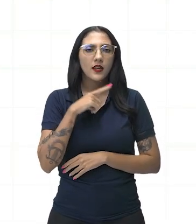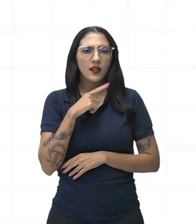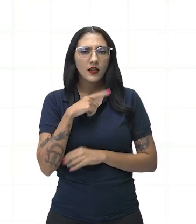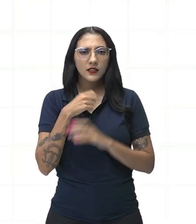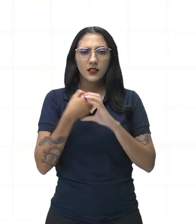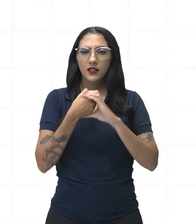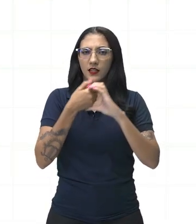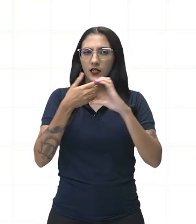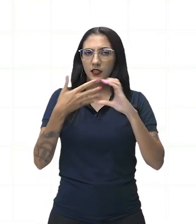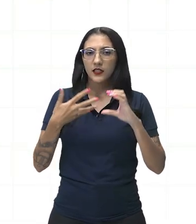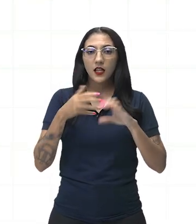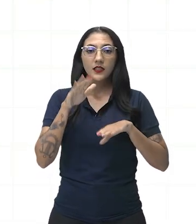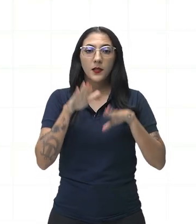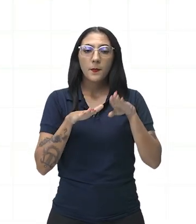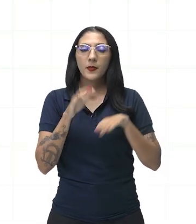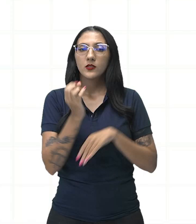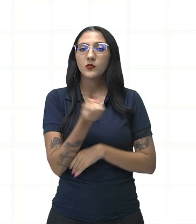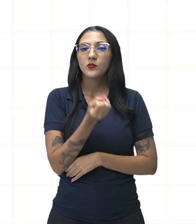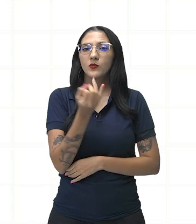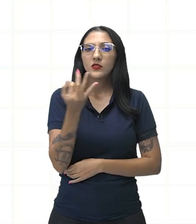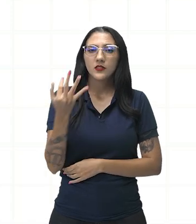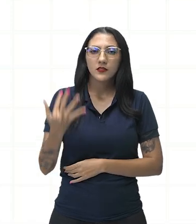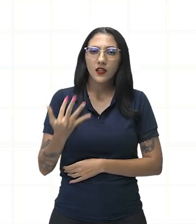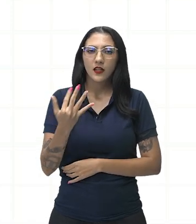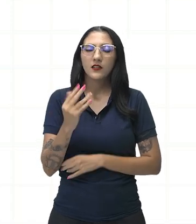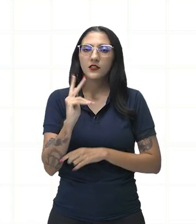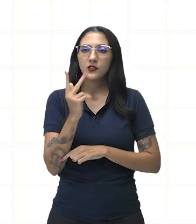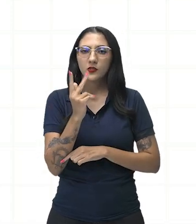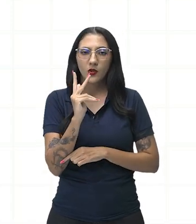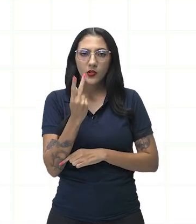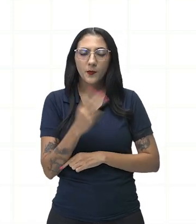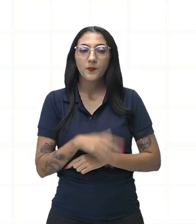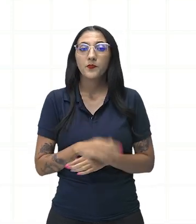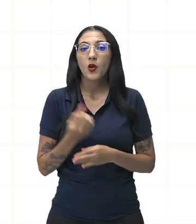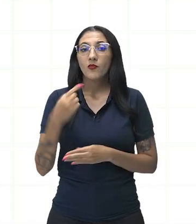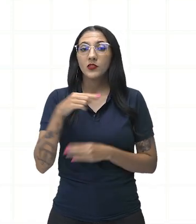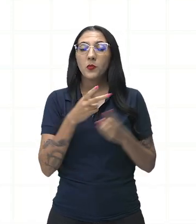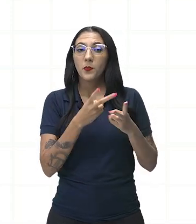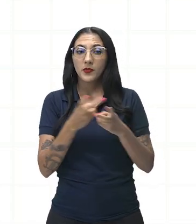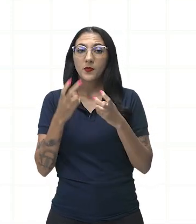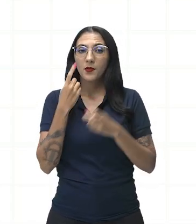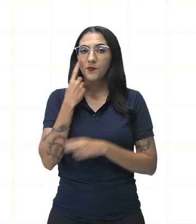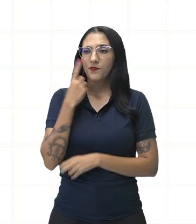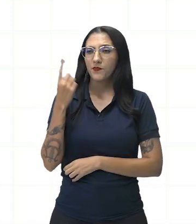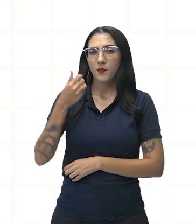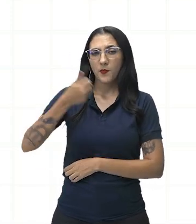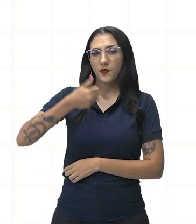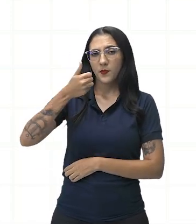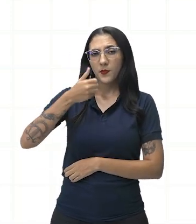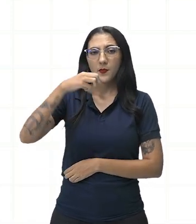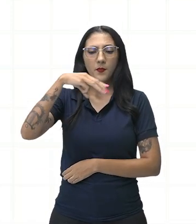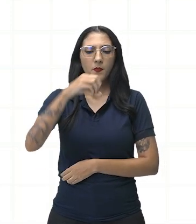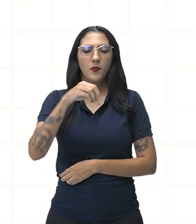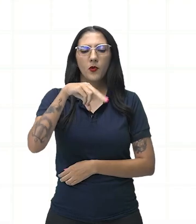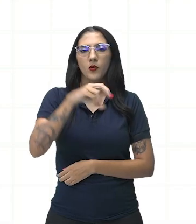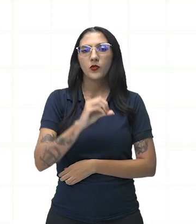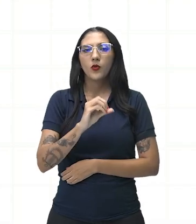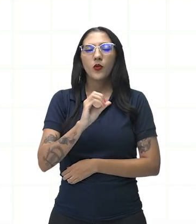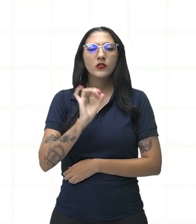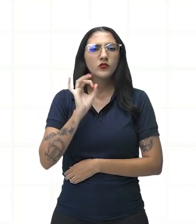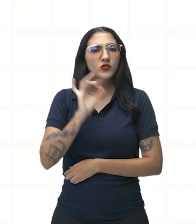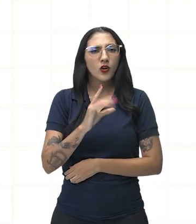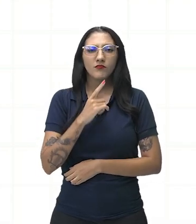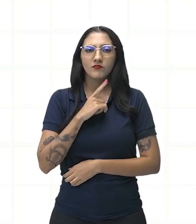classificações, que é de acordo com a quantidade de hidrogênios, percebam que o monoácido ele vai apresentar o